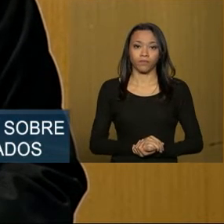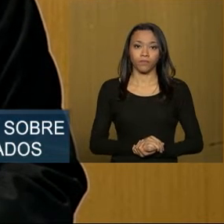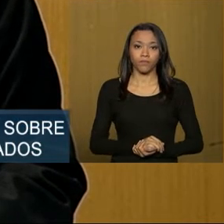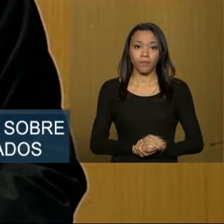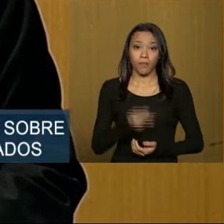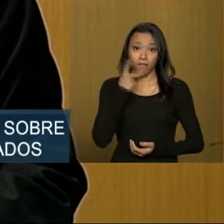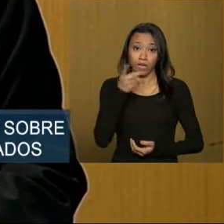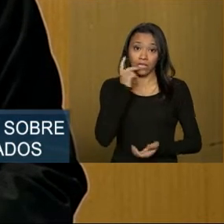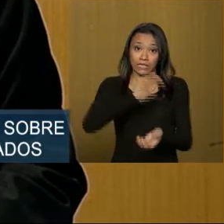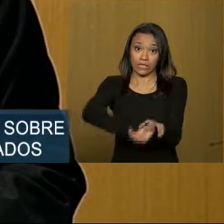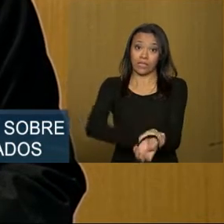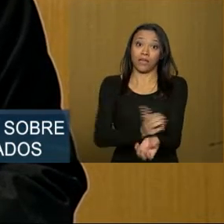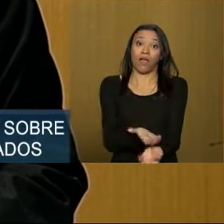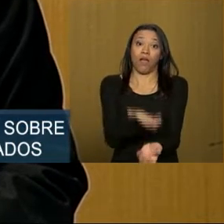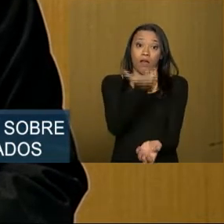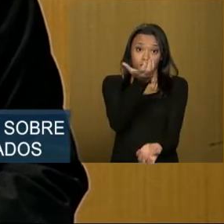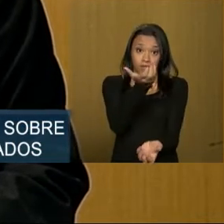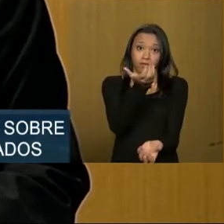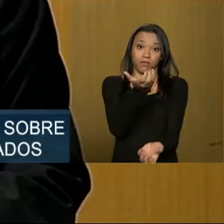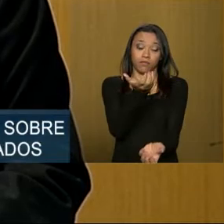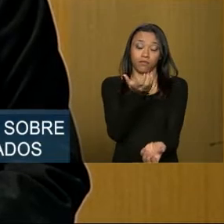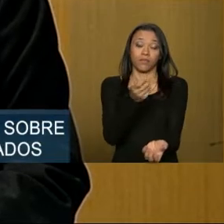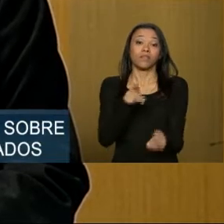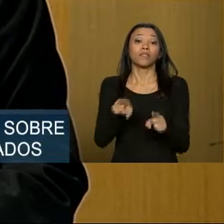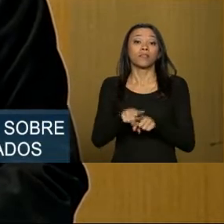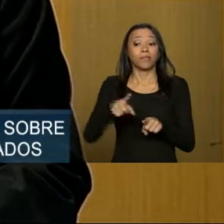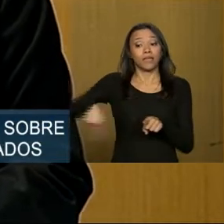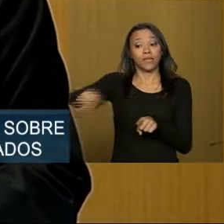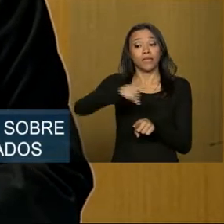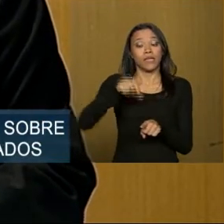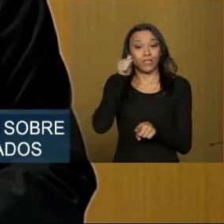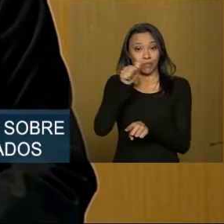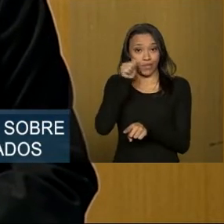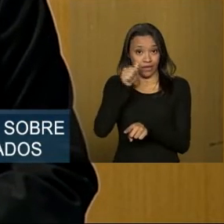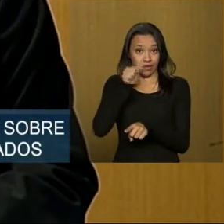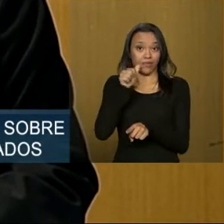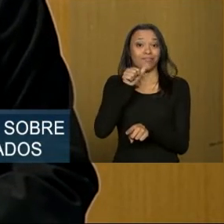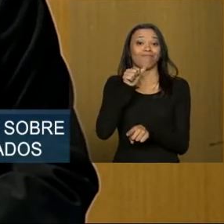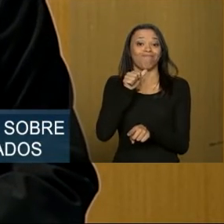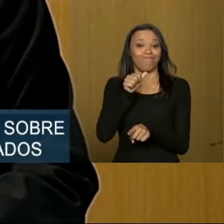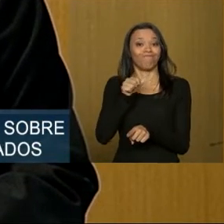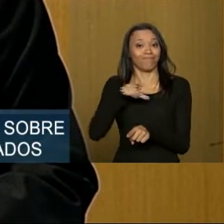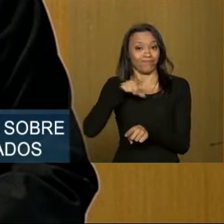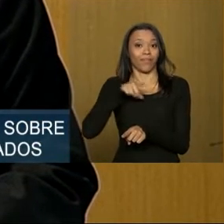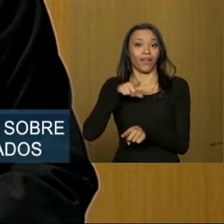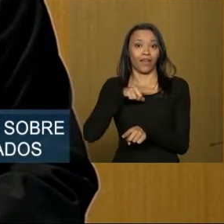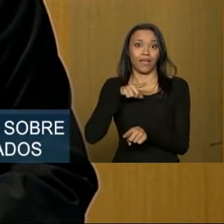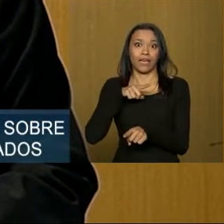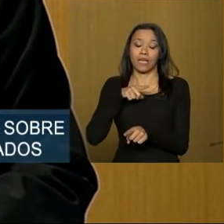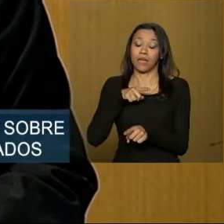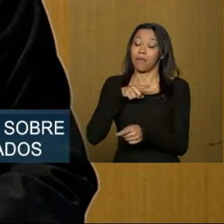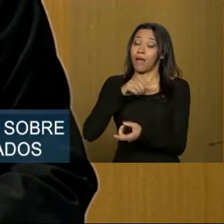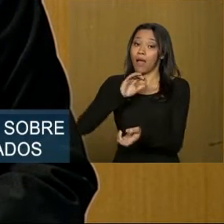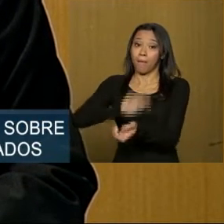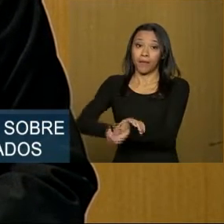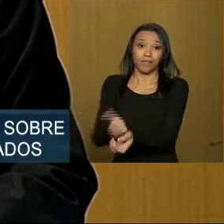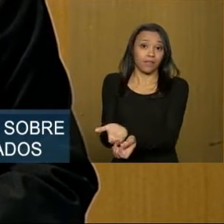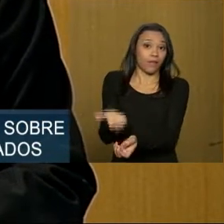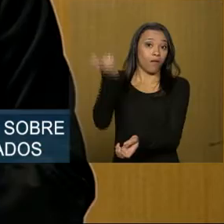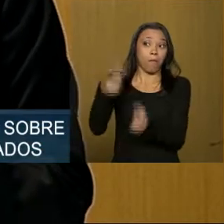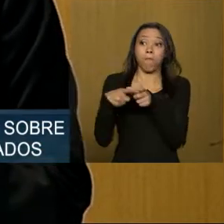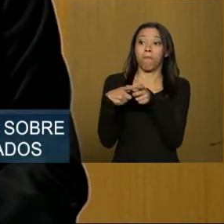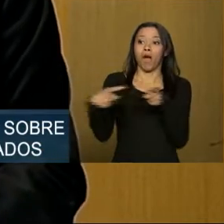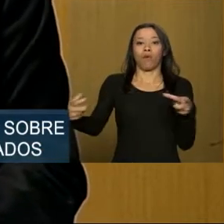então, hipertensão autorreferida. E as mulheres podem até ter essa proporção mais elevada em função